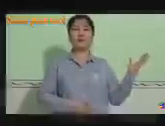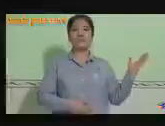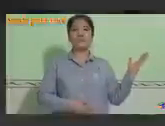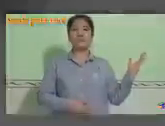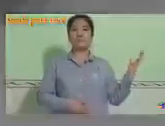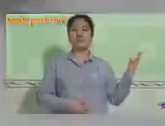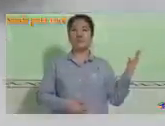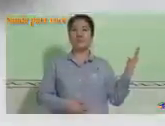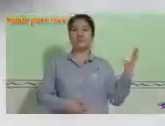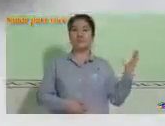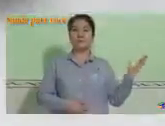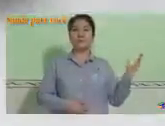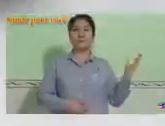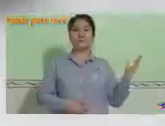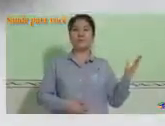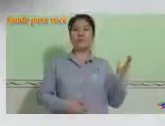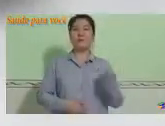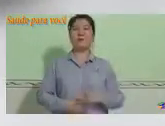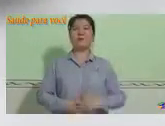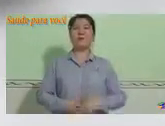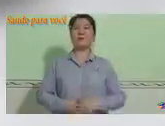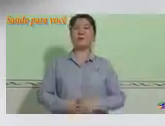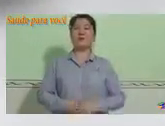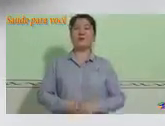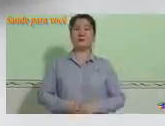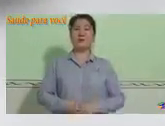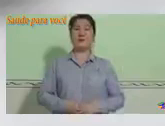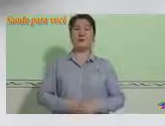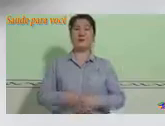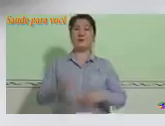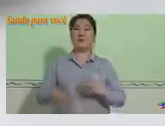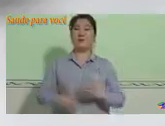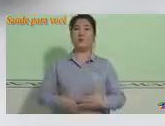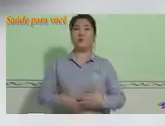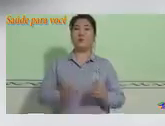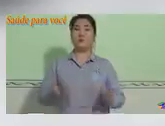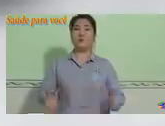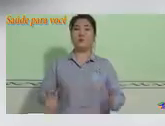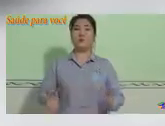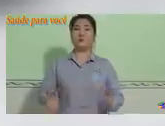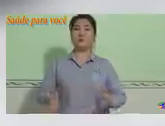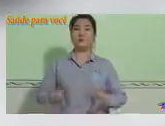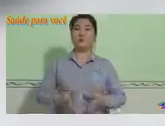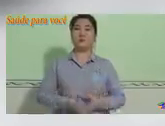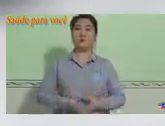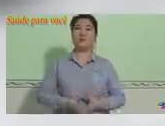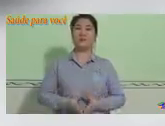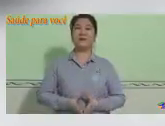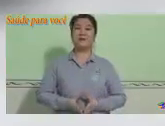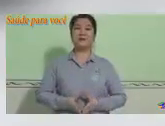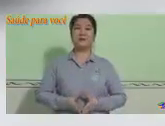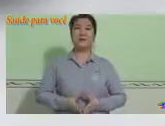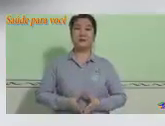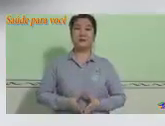Os afundos são muito utilizados para treinar o tríceps, vírgula, porém, vírgula, uma pequena variação neste exercício pode